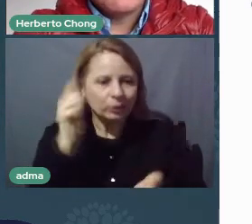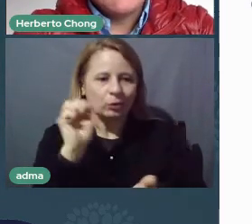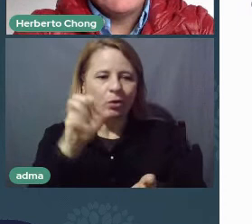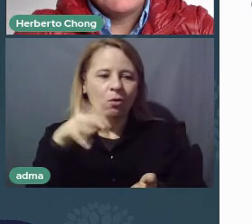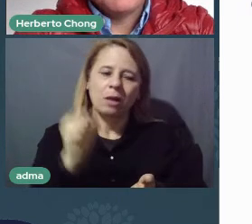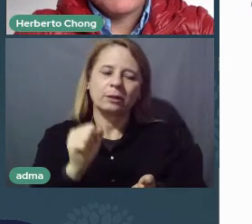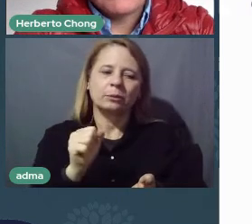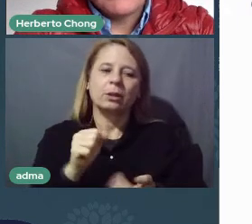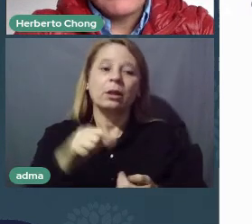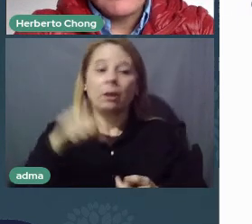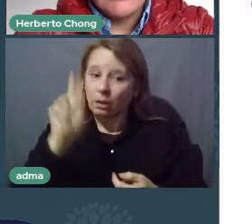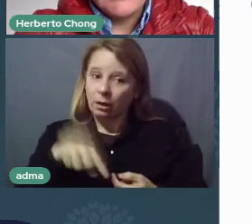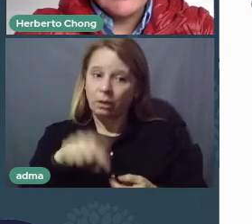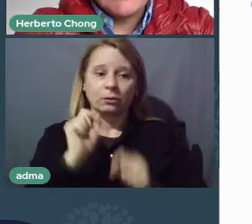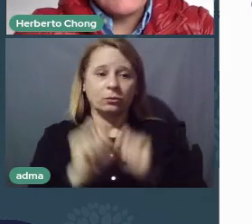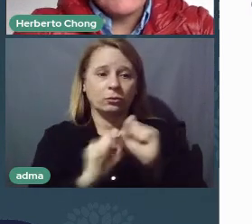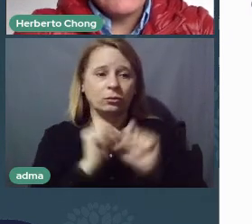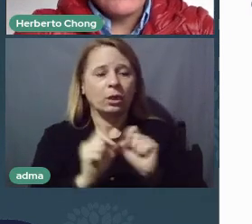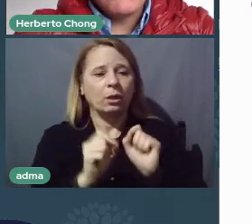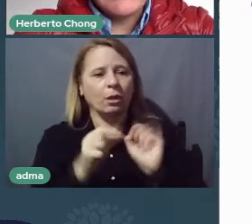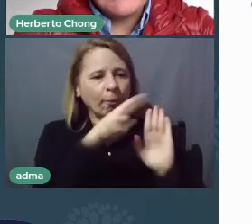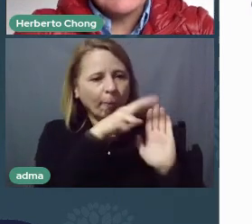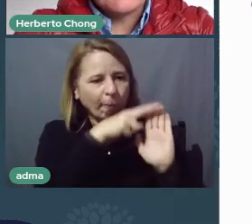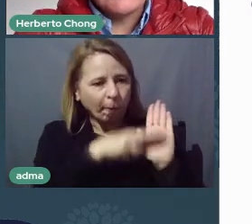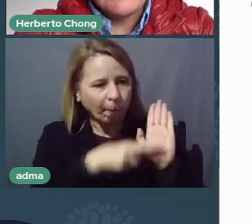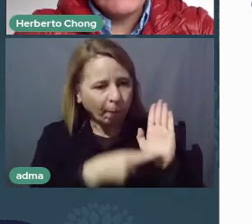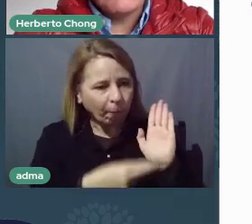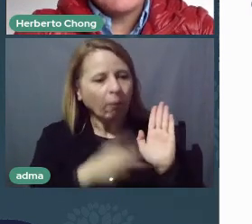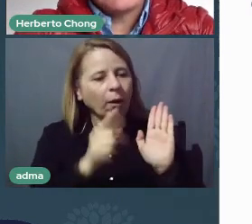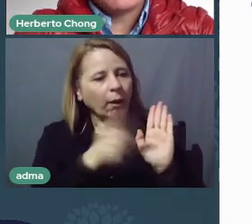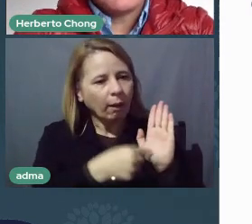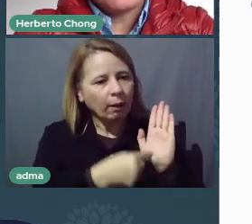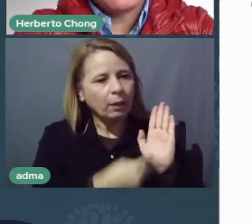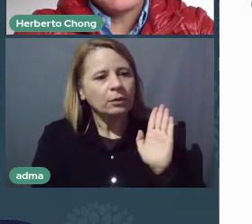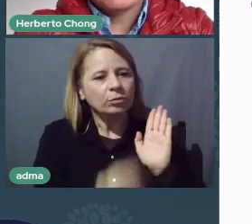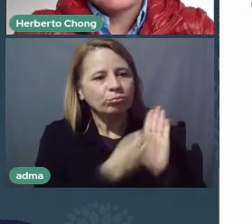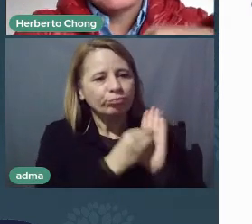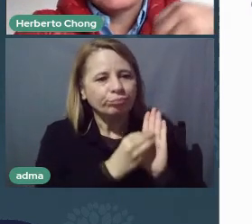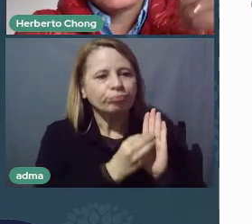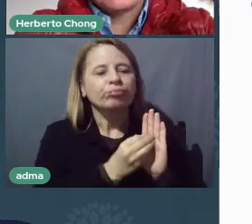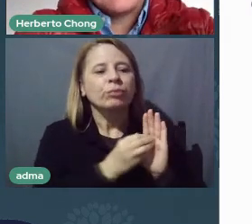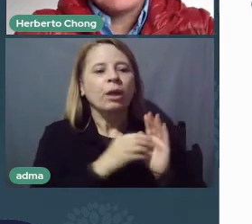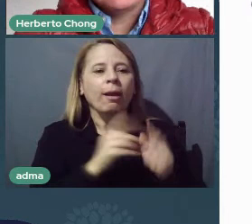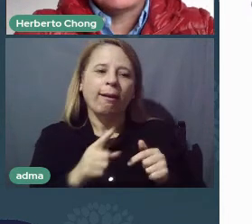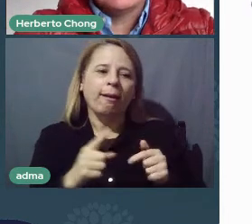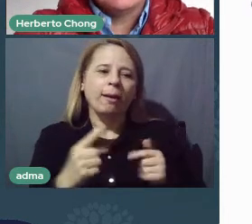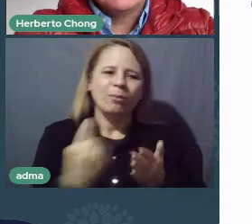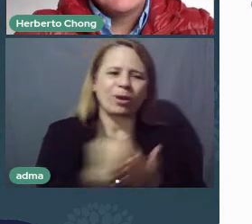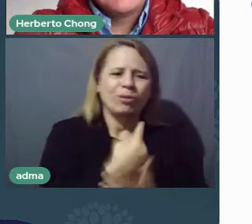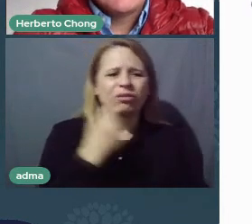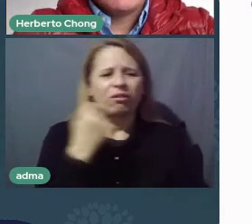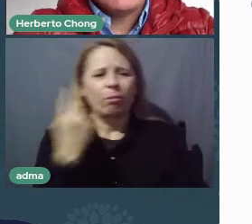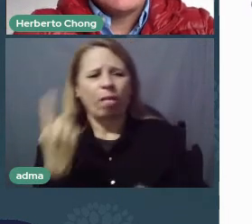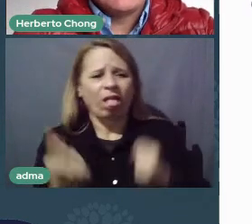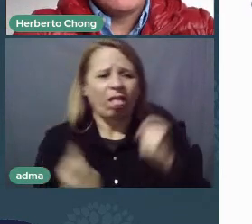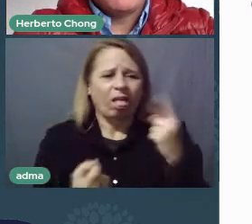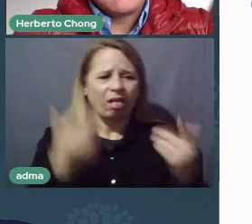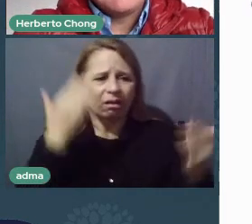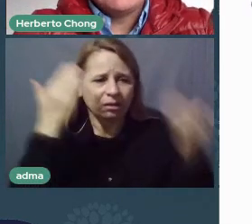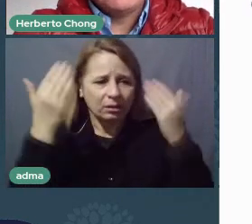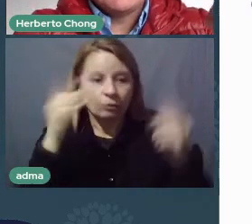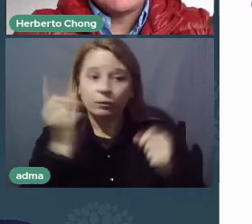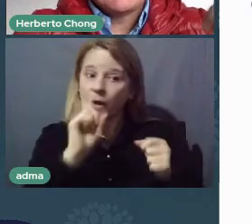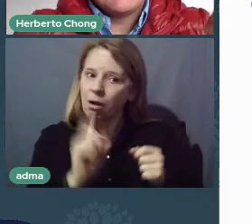recomendações, normalmente, elas são formuladas não como resposta a perguntas isoladas, né? Mas sim